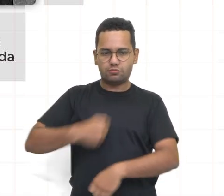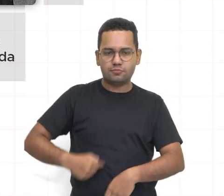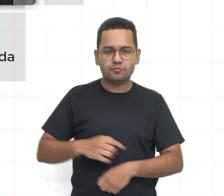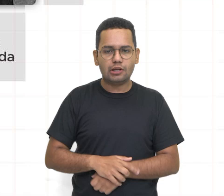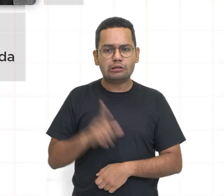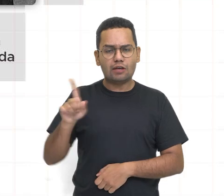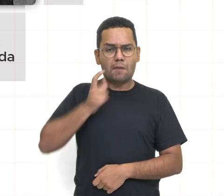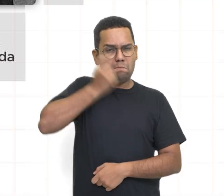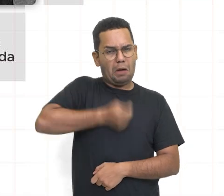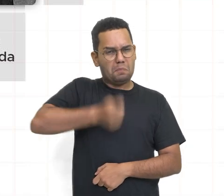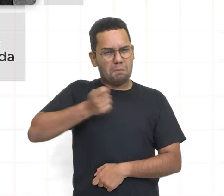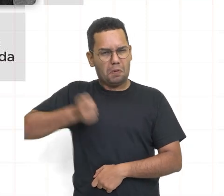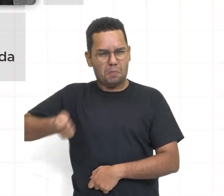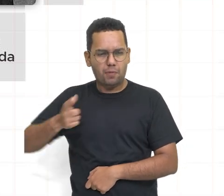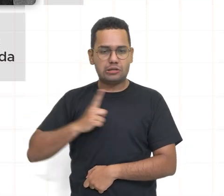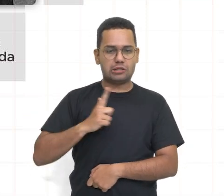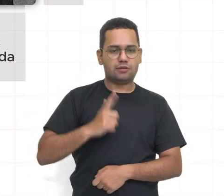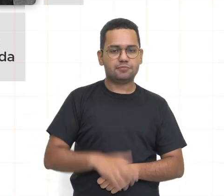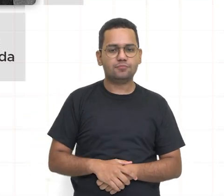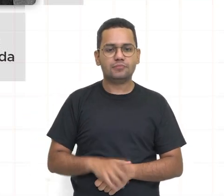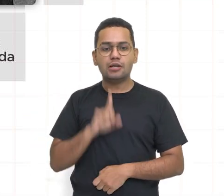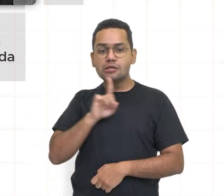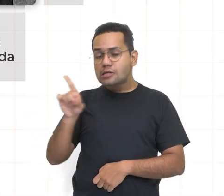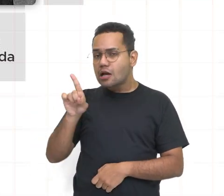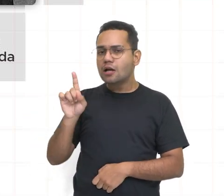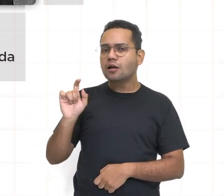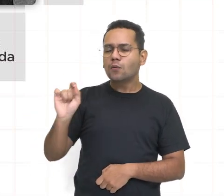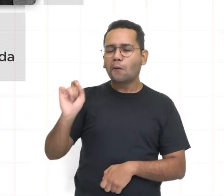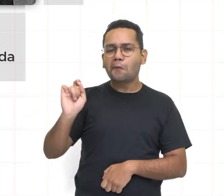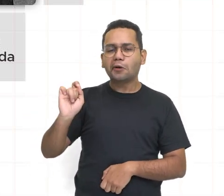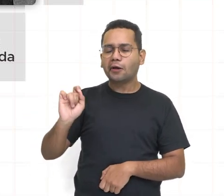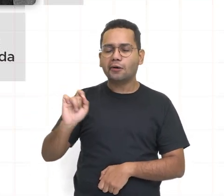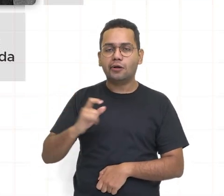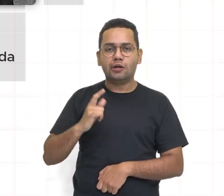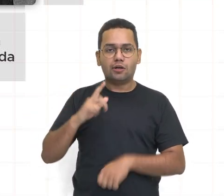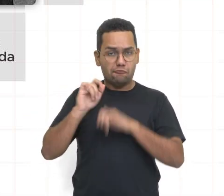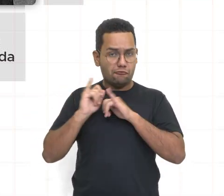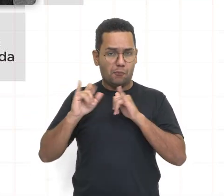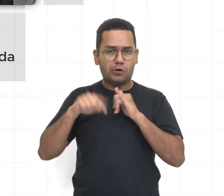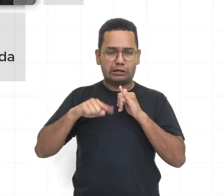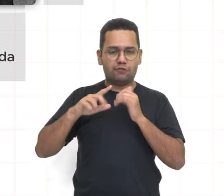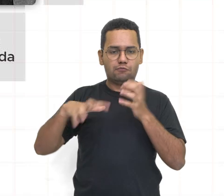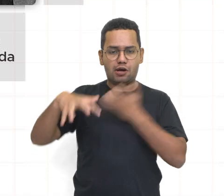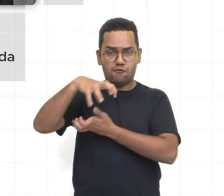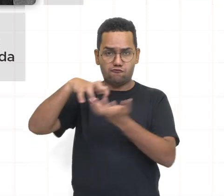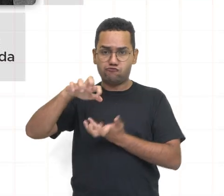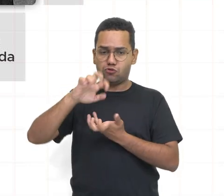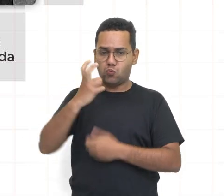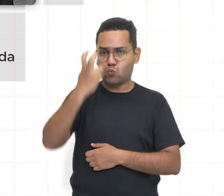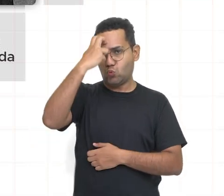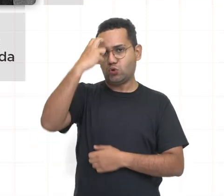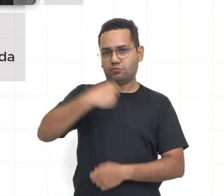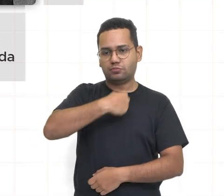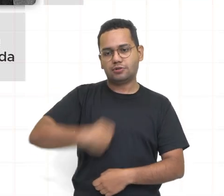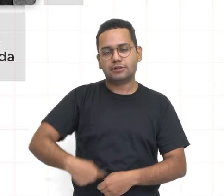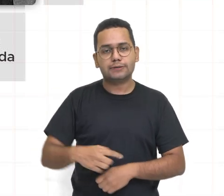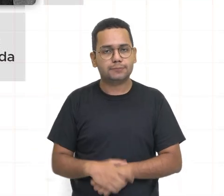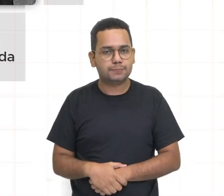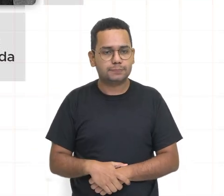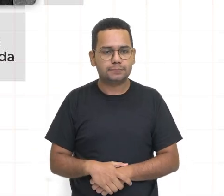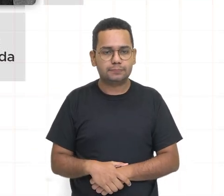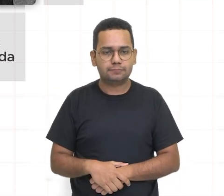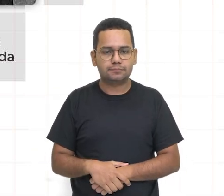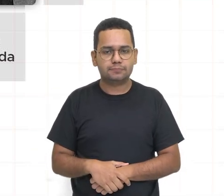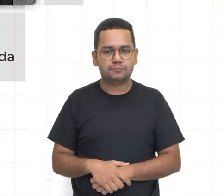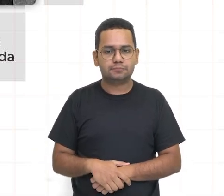autoritarismo e pregou também o que ele chamou de Revolução Cultural Chinesa. Isso aqui é importante, tá, gente? Ele